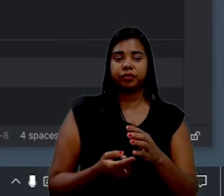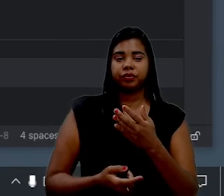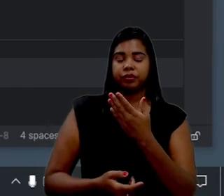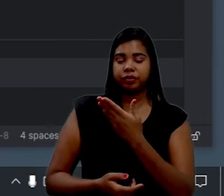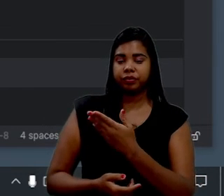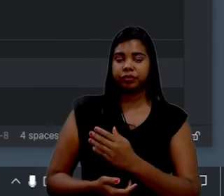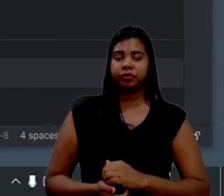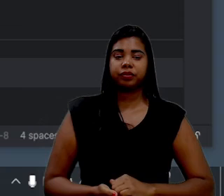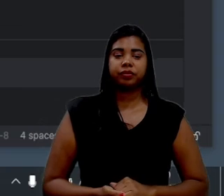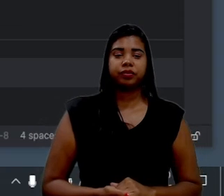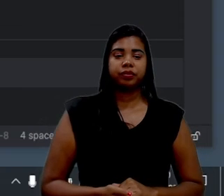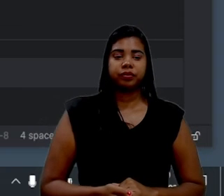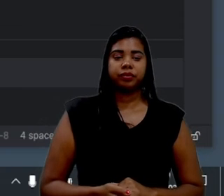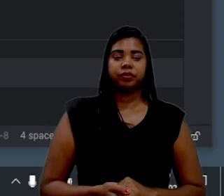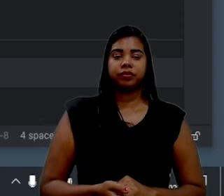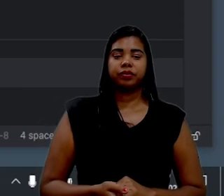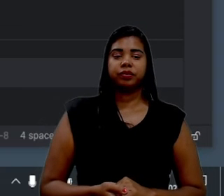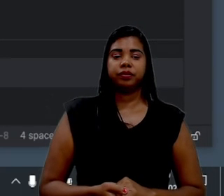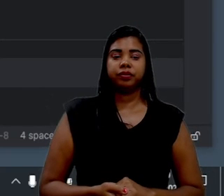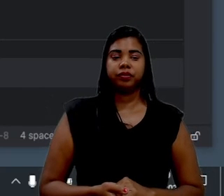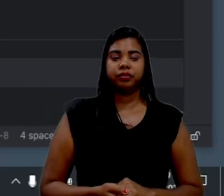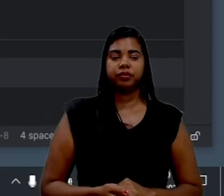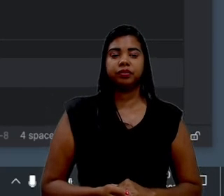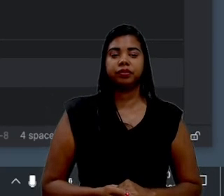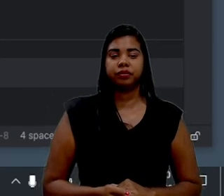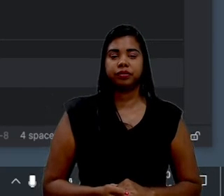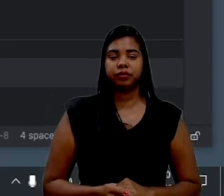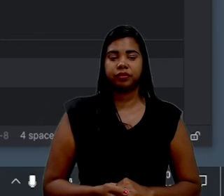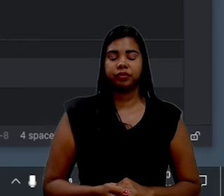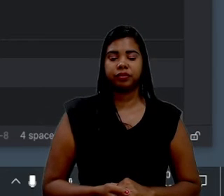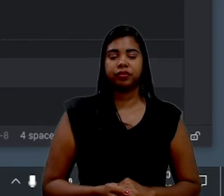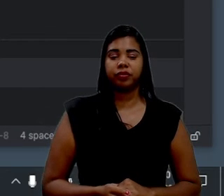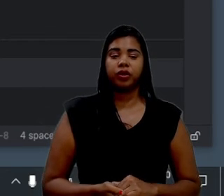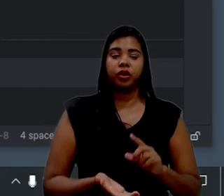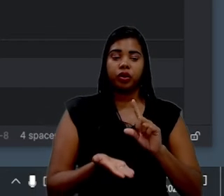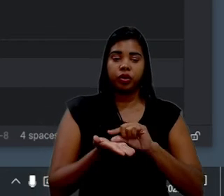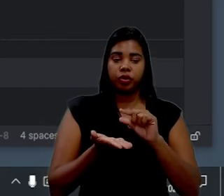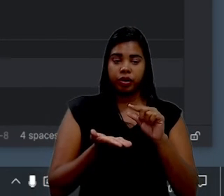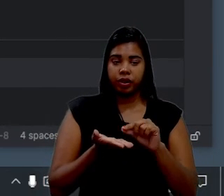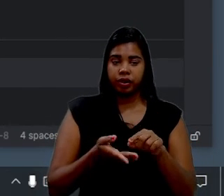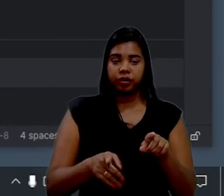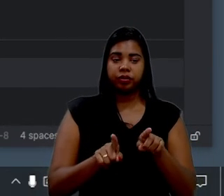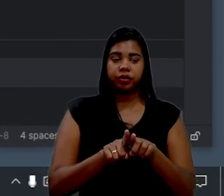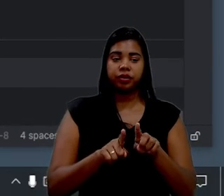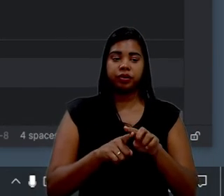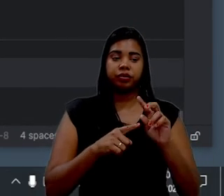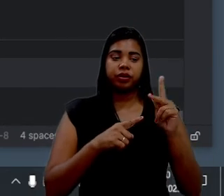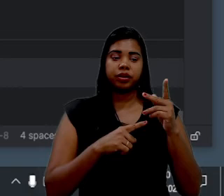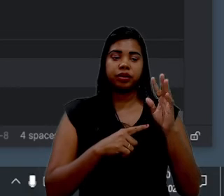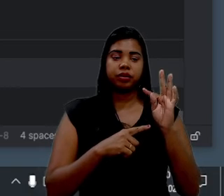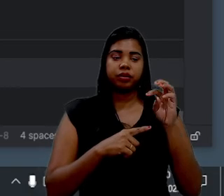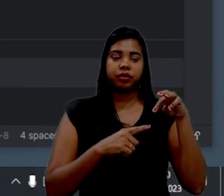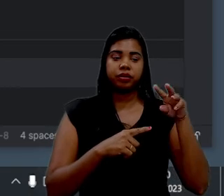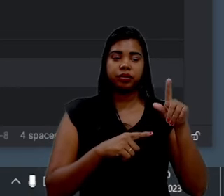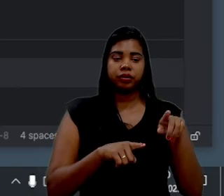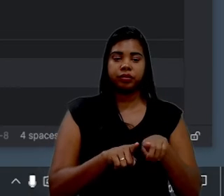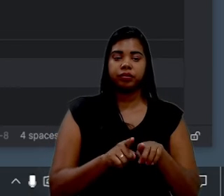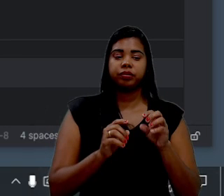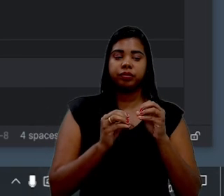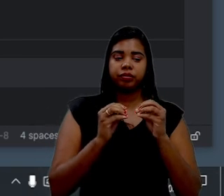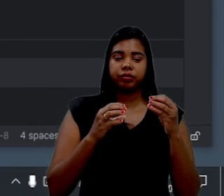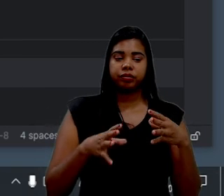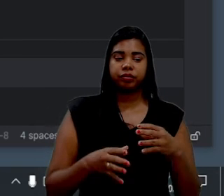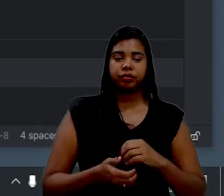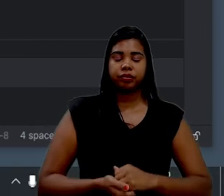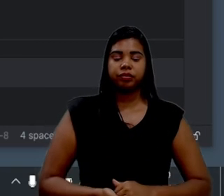puxa automaticamente, né, as pastas ali dos arquivos HTML que a gente criou.